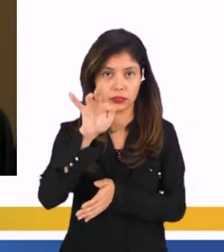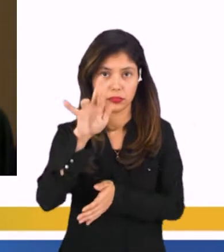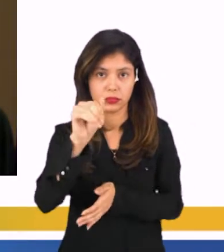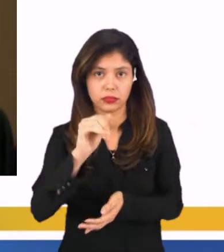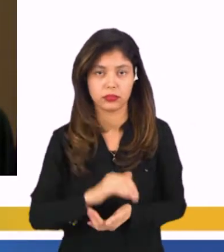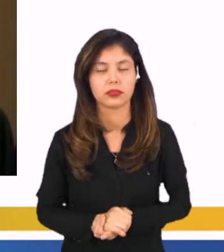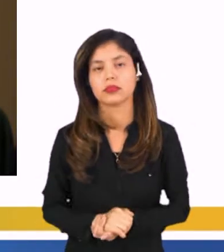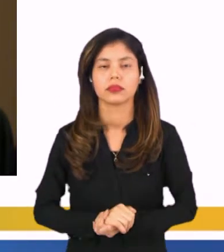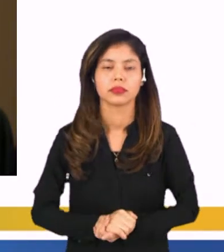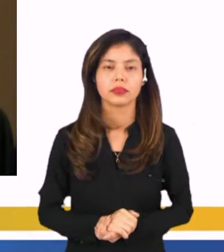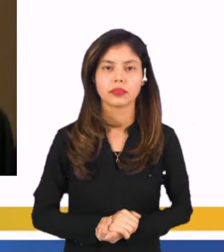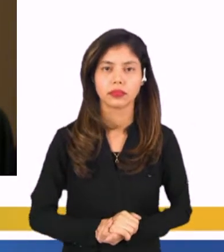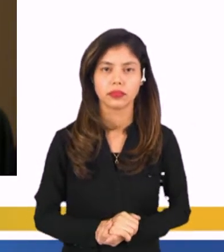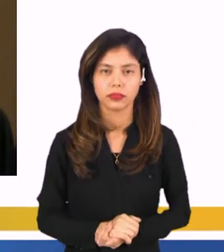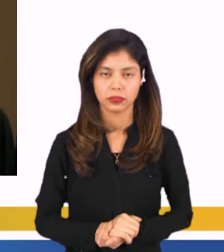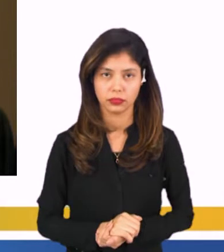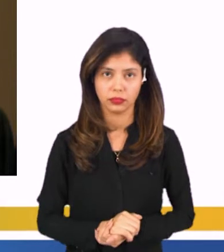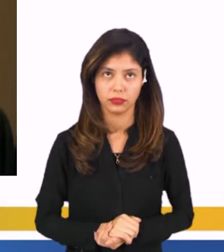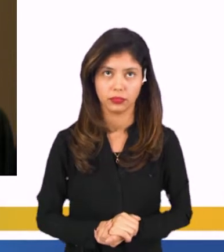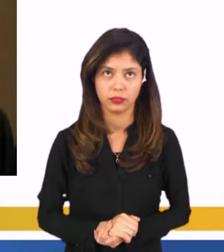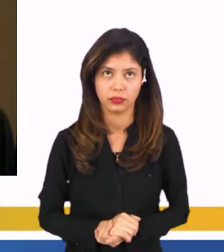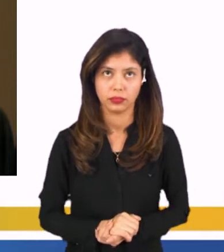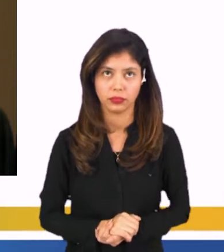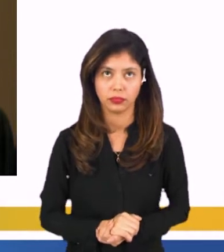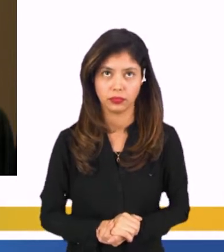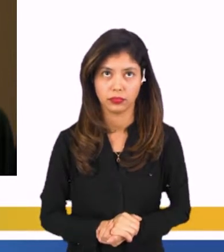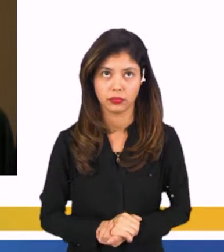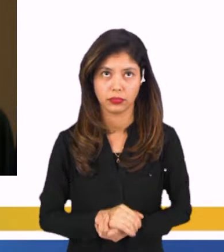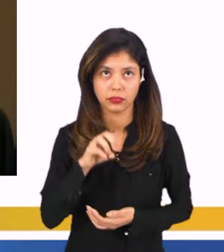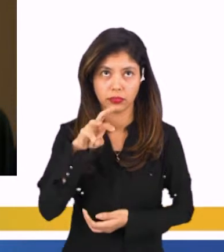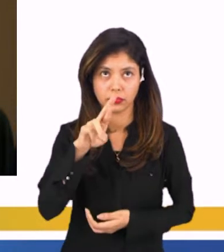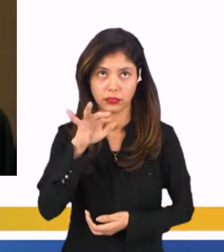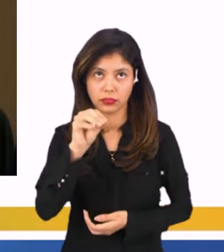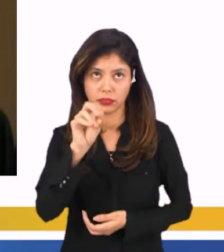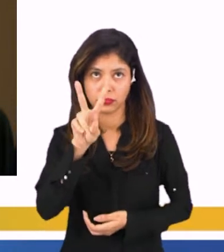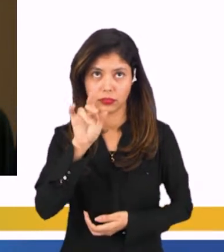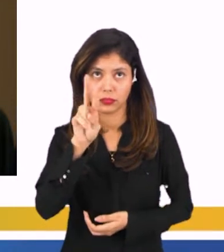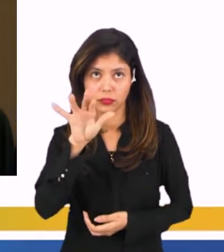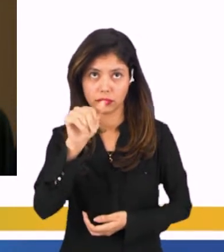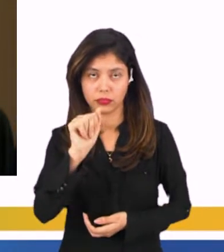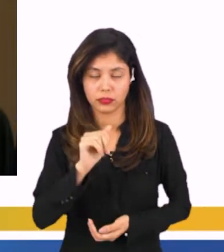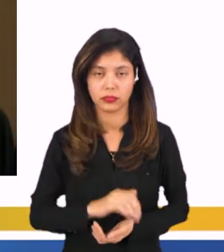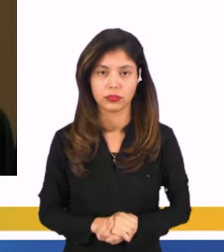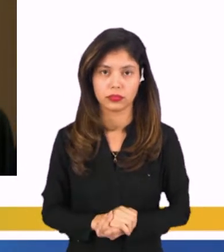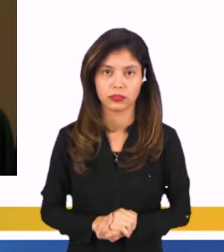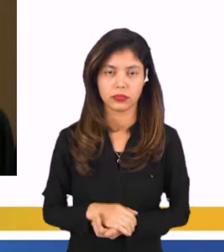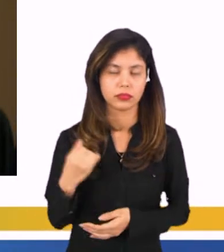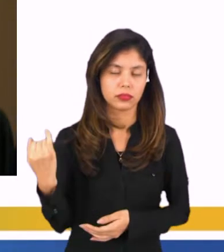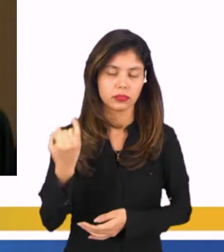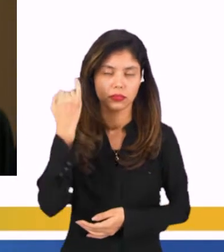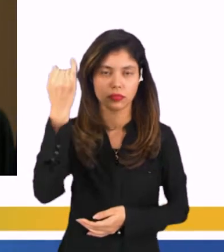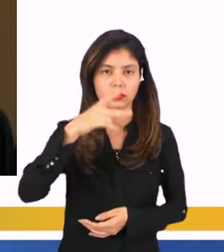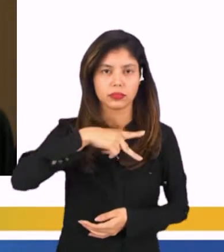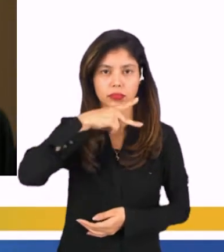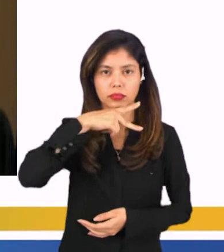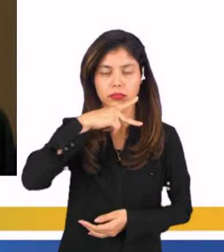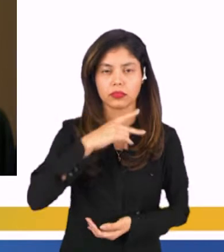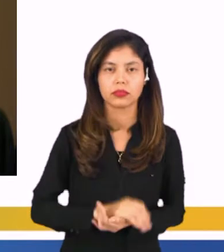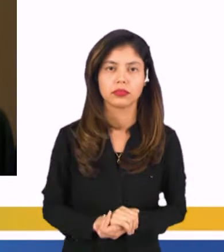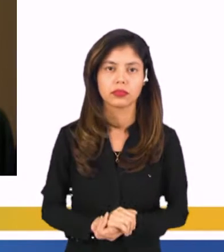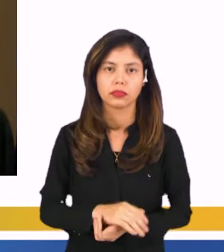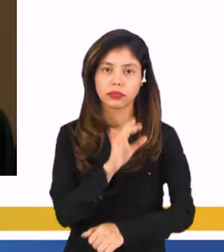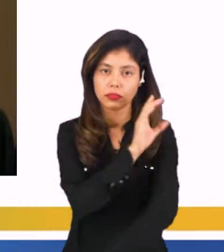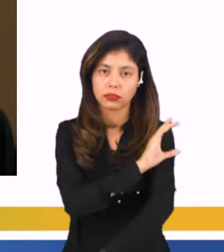las biografías de autores latinos he traído Mario Vargas Llosa, que es un peruano muy importante para la